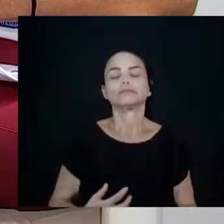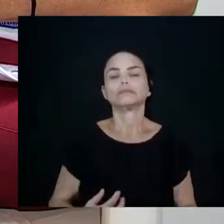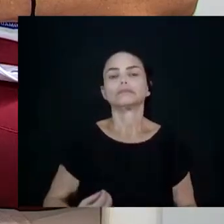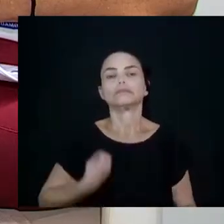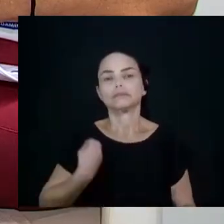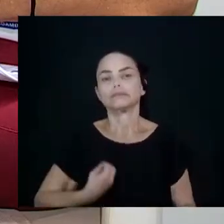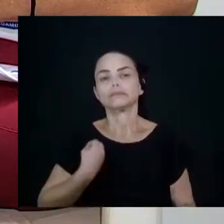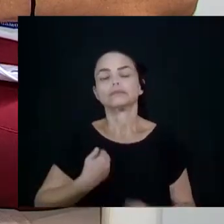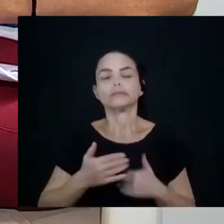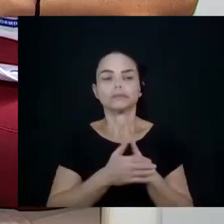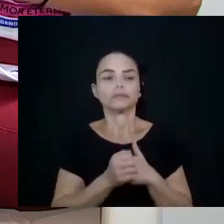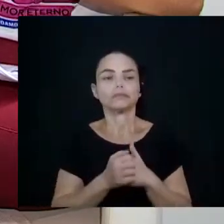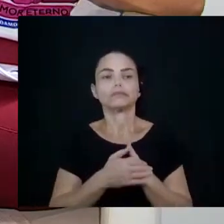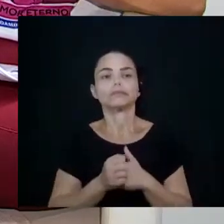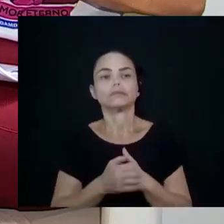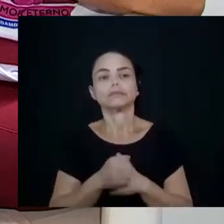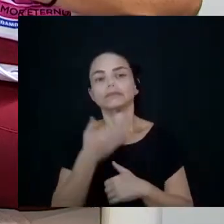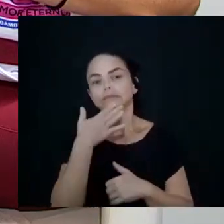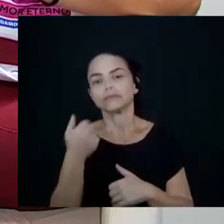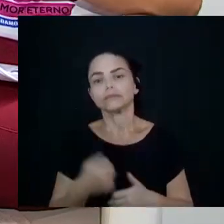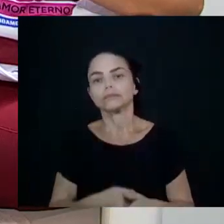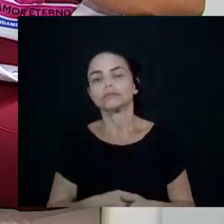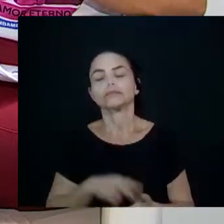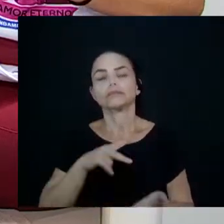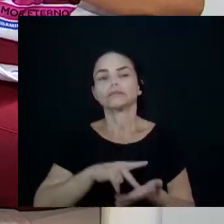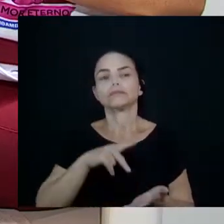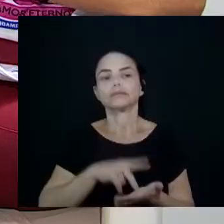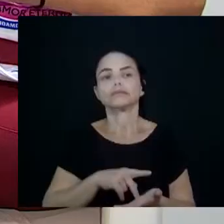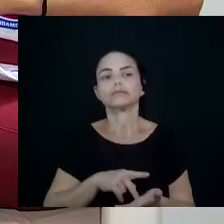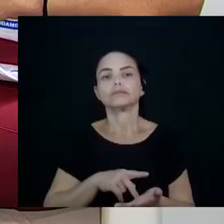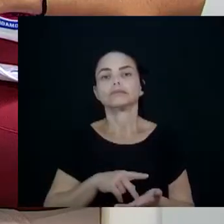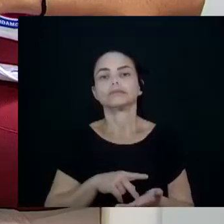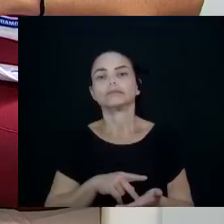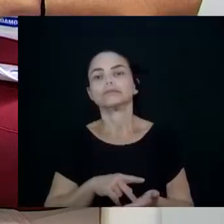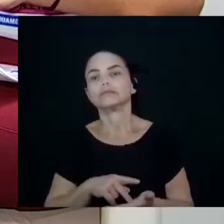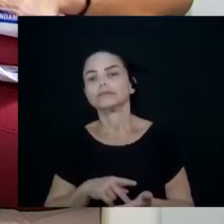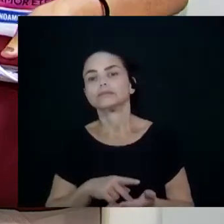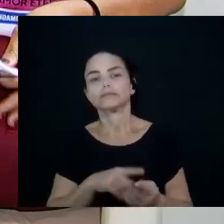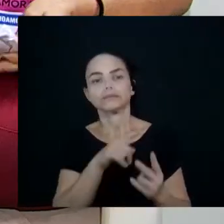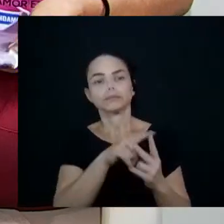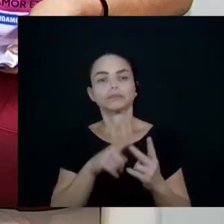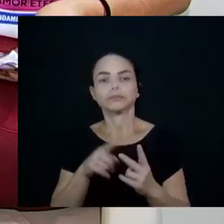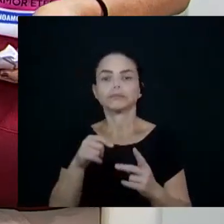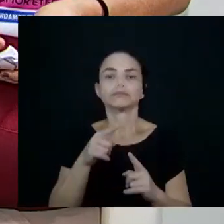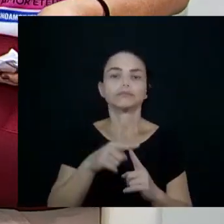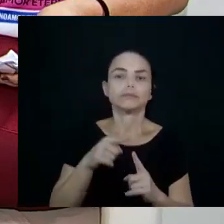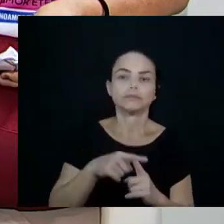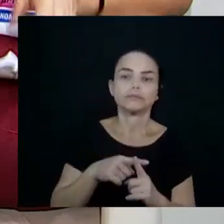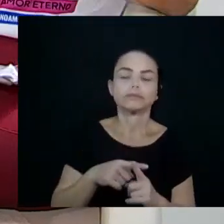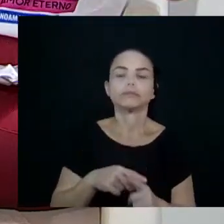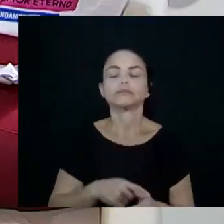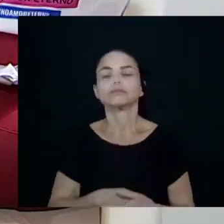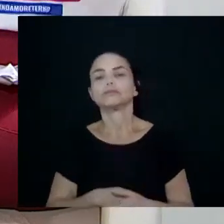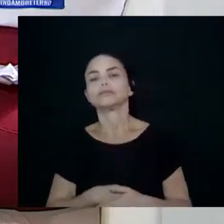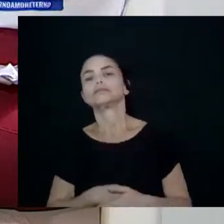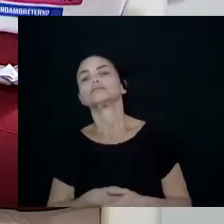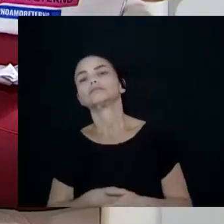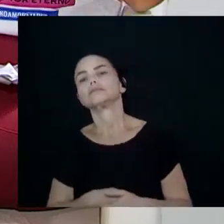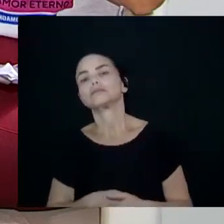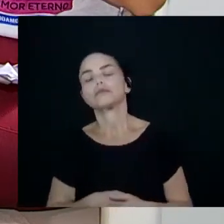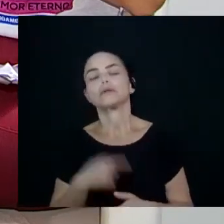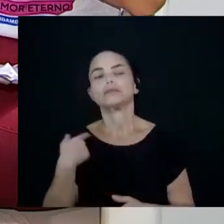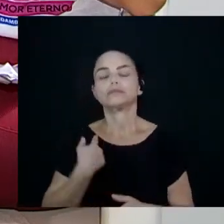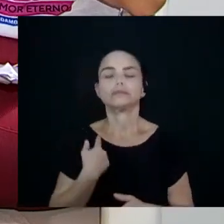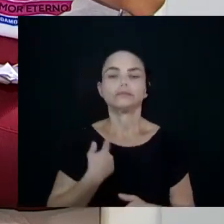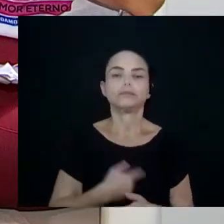pouco melhor. Como é isso? Na verdade, acho que tem público para os 2 tipos. Até relato isso nesse e-book que eu vou contar para vocês.